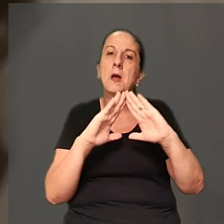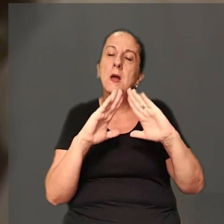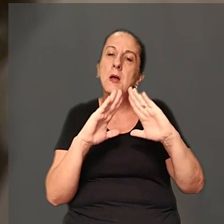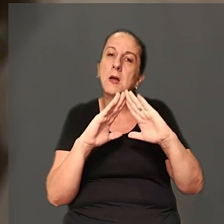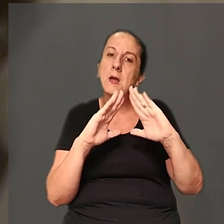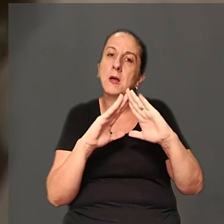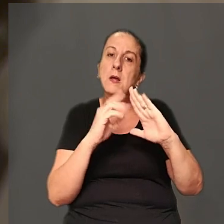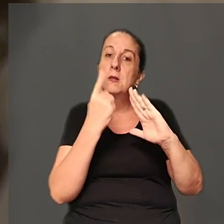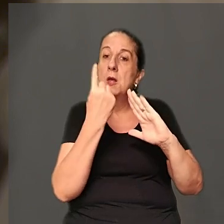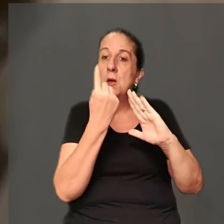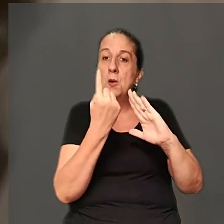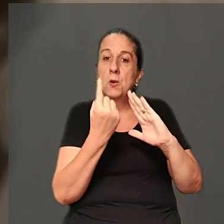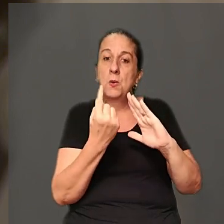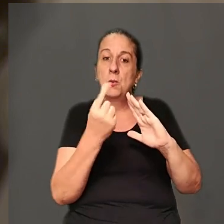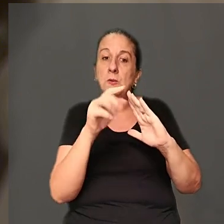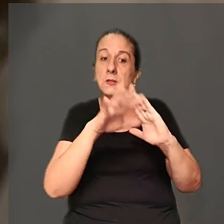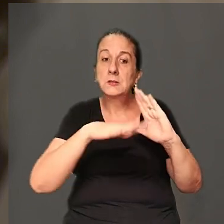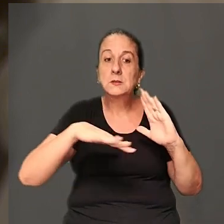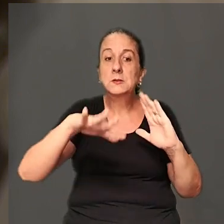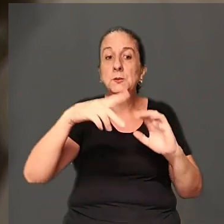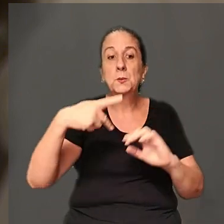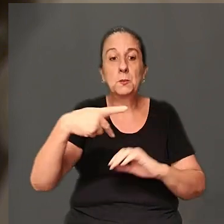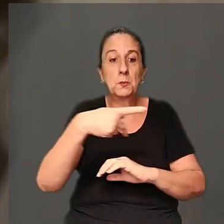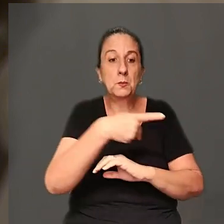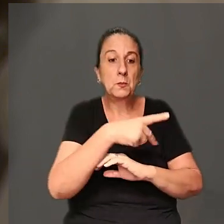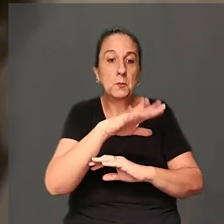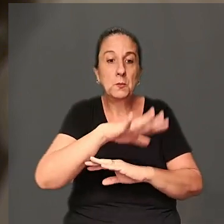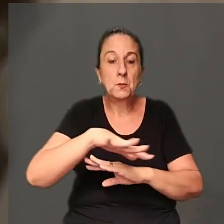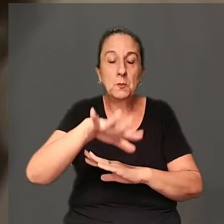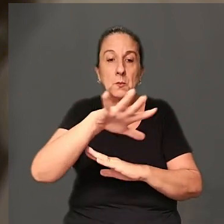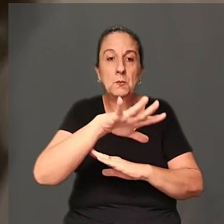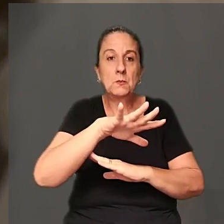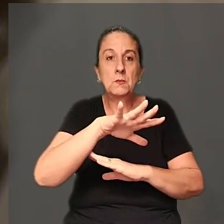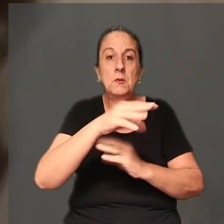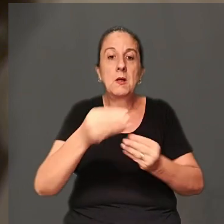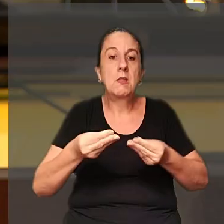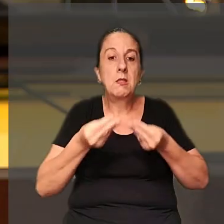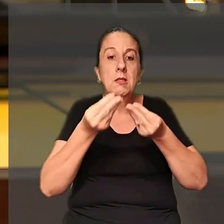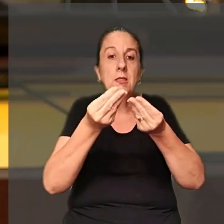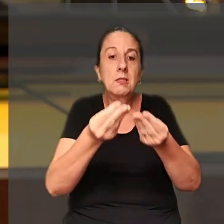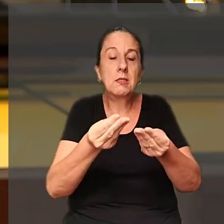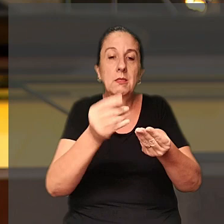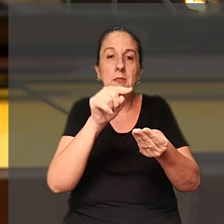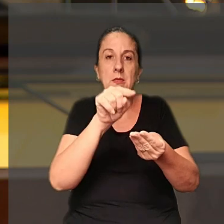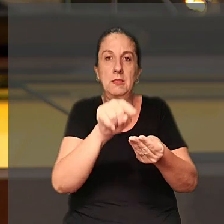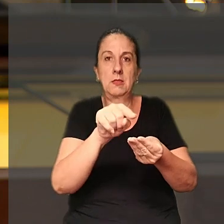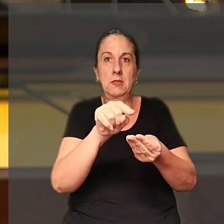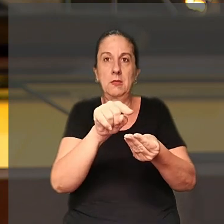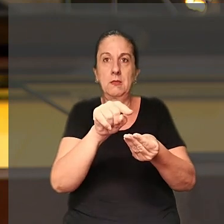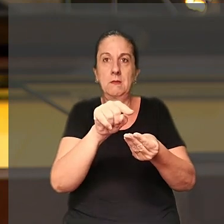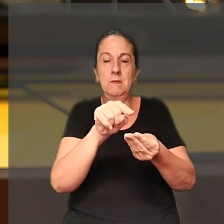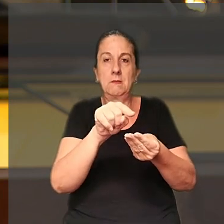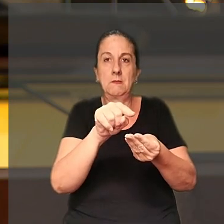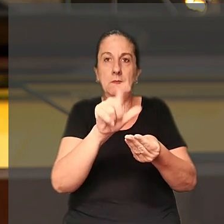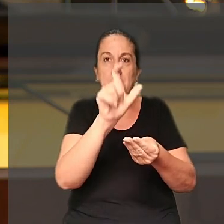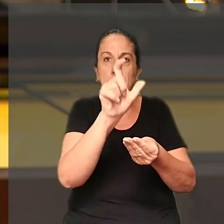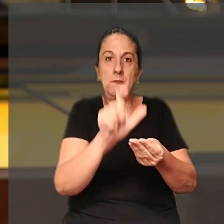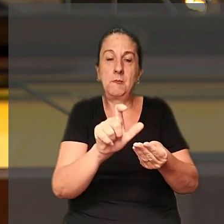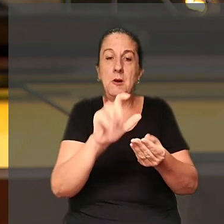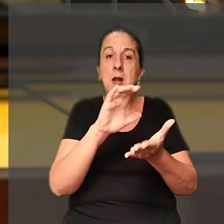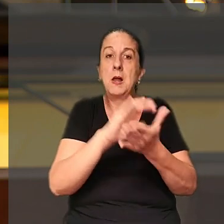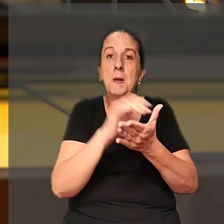Era uma casa de um dos moradores desse povoado, era cedida por ele,